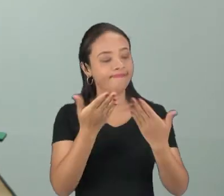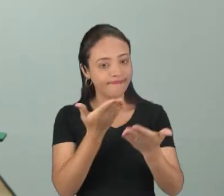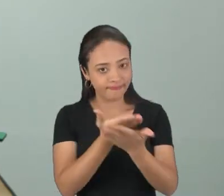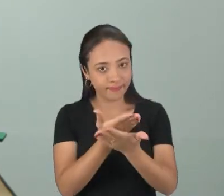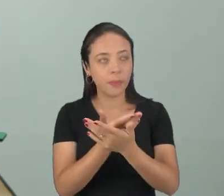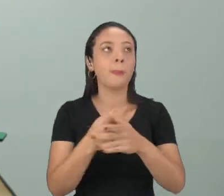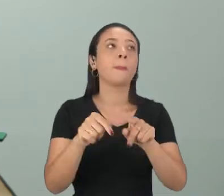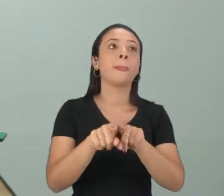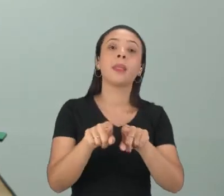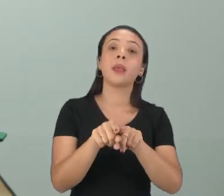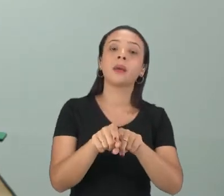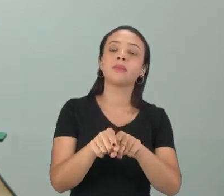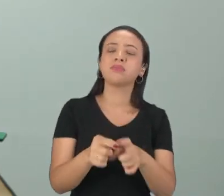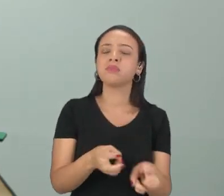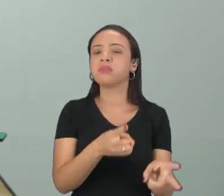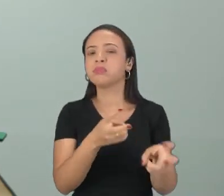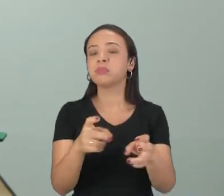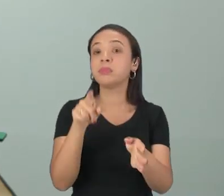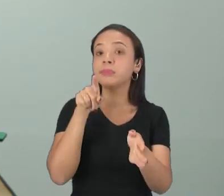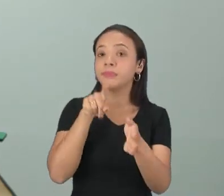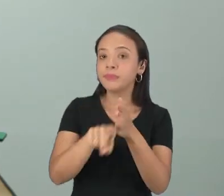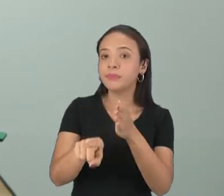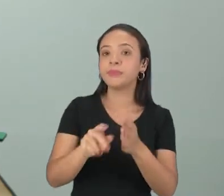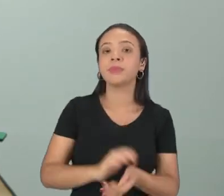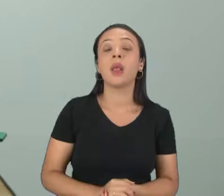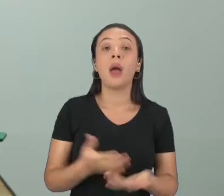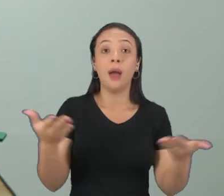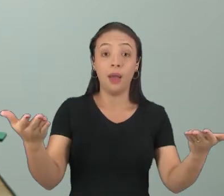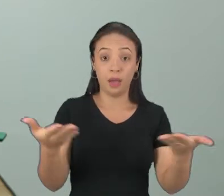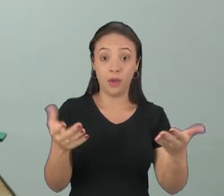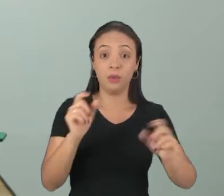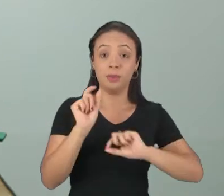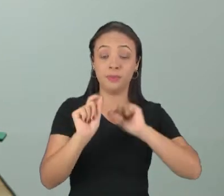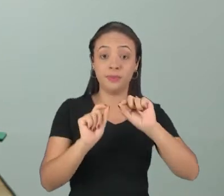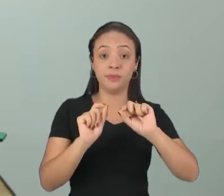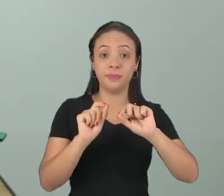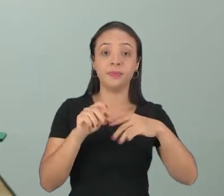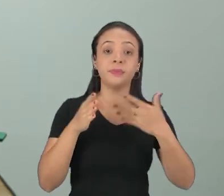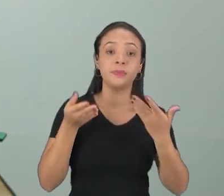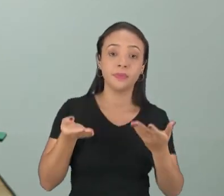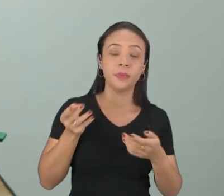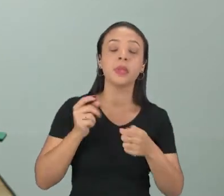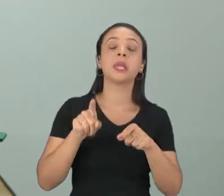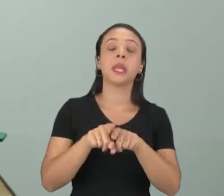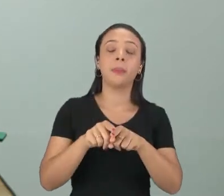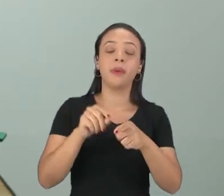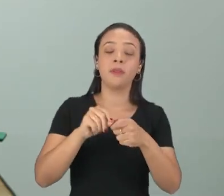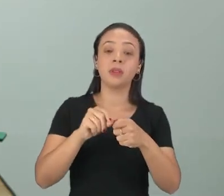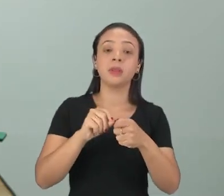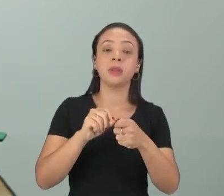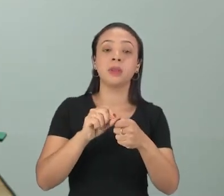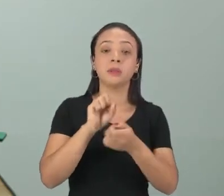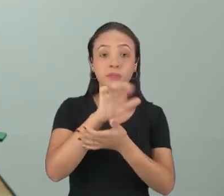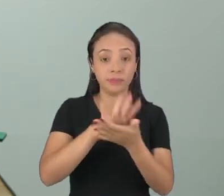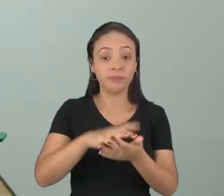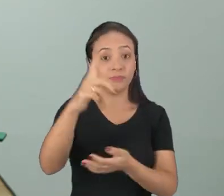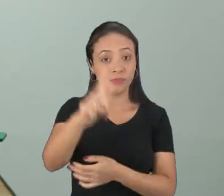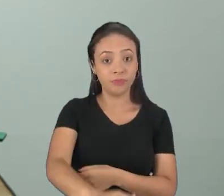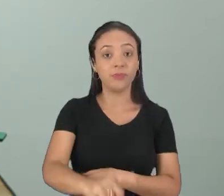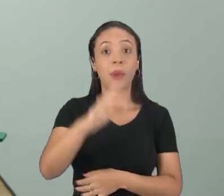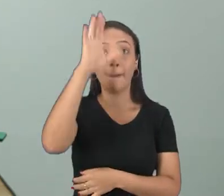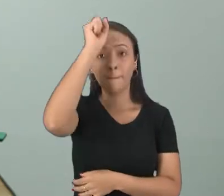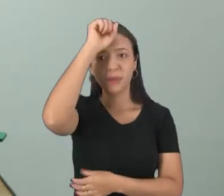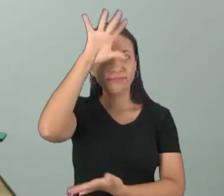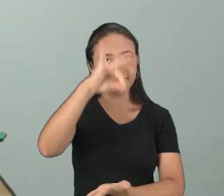isso e analisamos algumas situações problemas. Agora nós vamos analisar mais situações problemas para ver se a gente